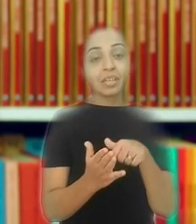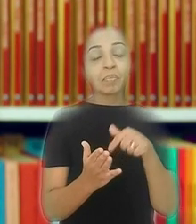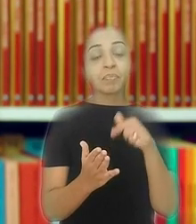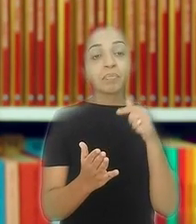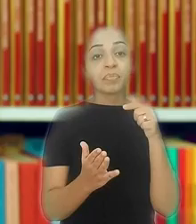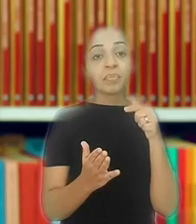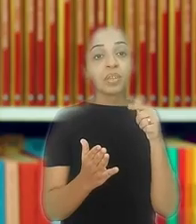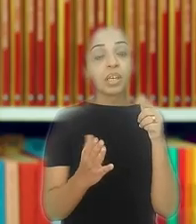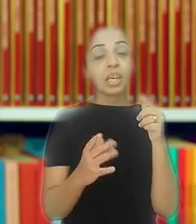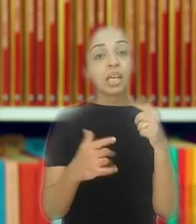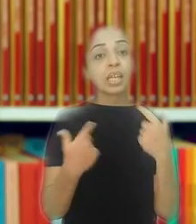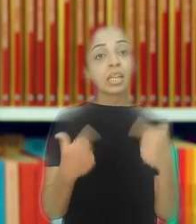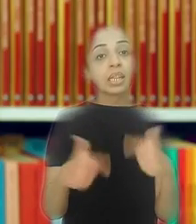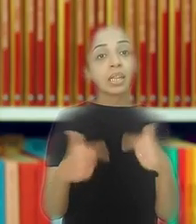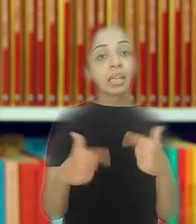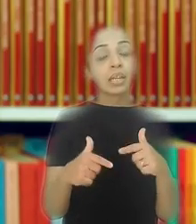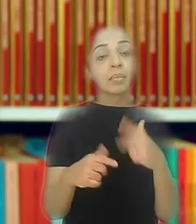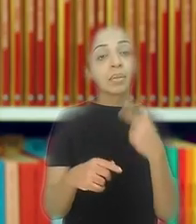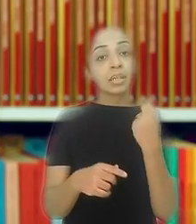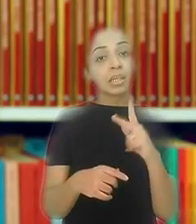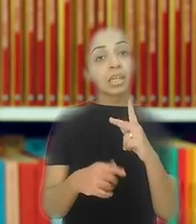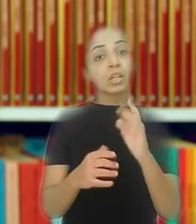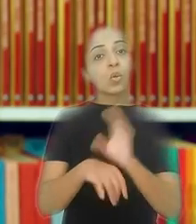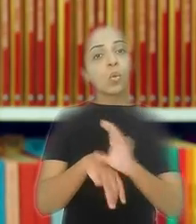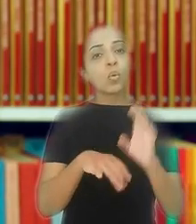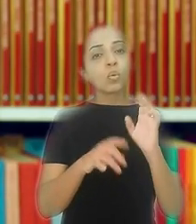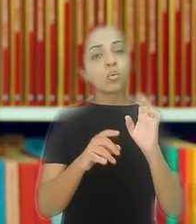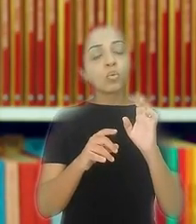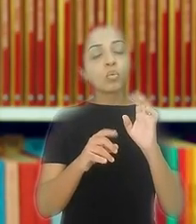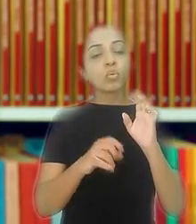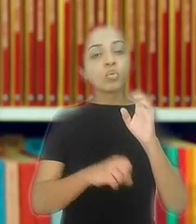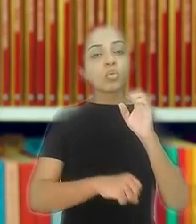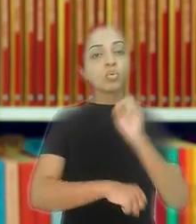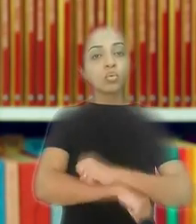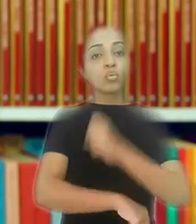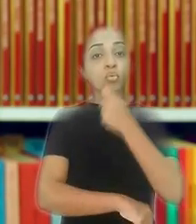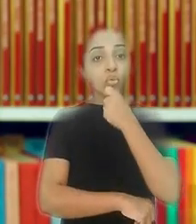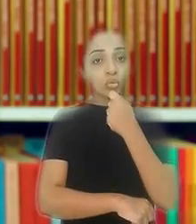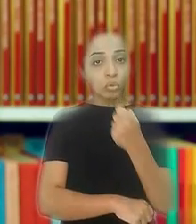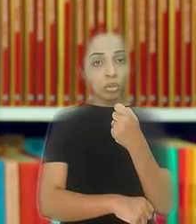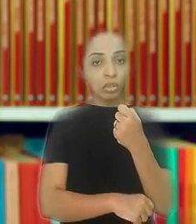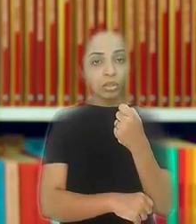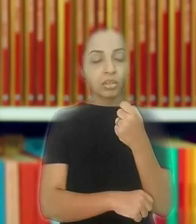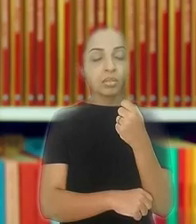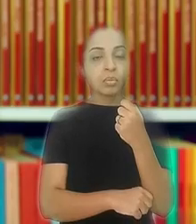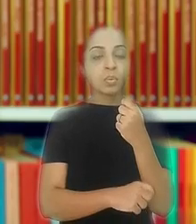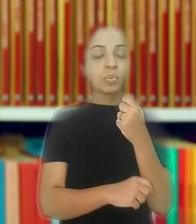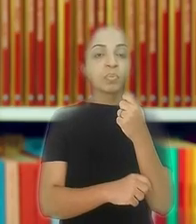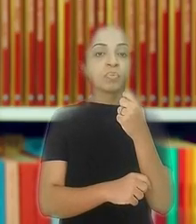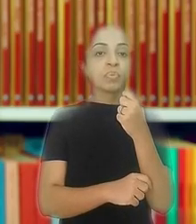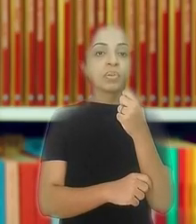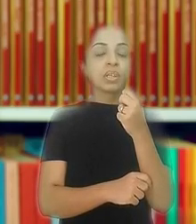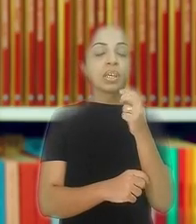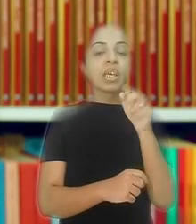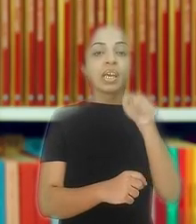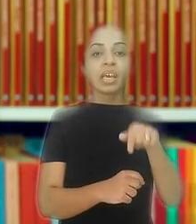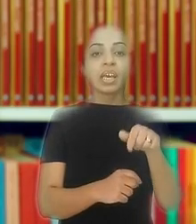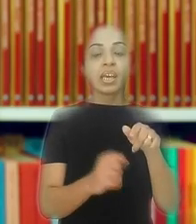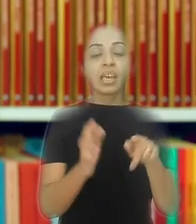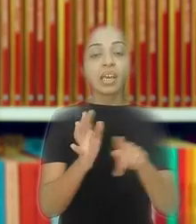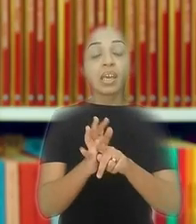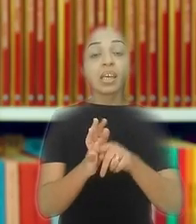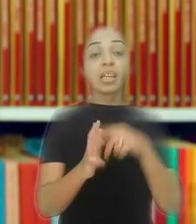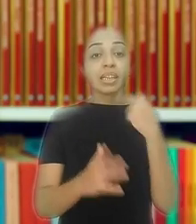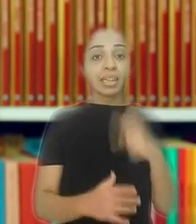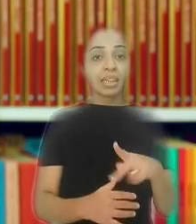inclusive um trabalho de conclusão de curso de jornalismo na Universidade Federal do Ceará Acho que foi o primeiro curso